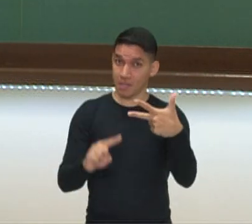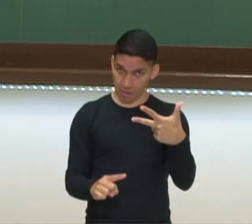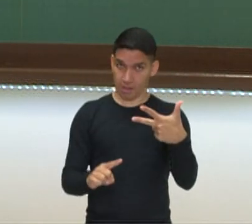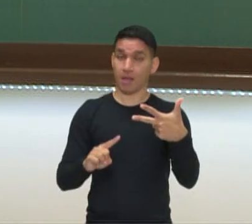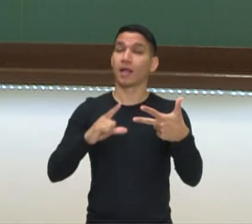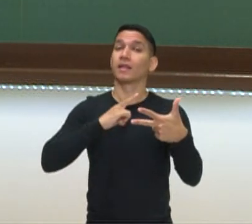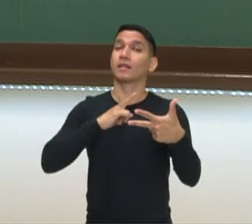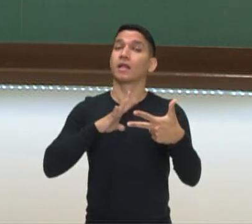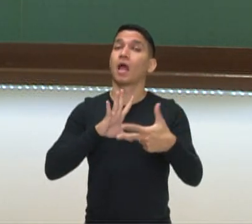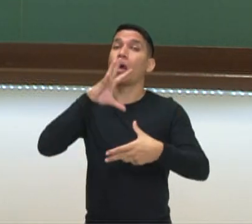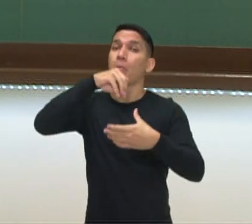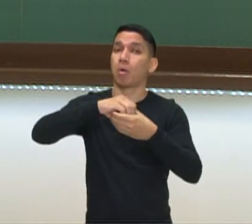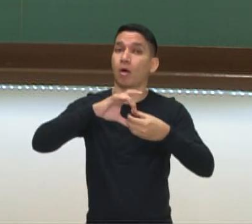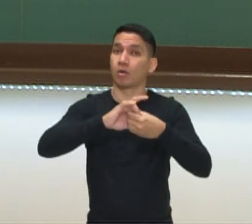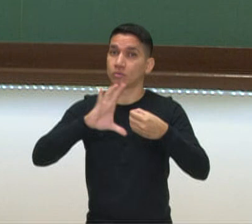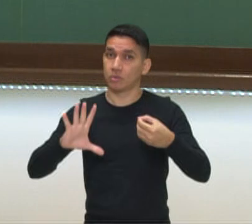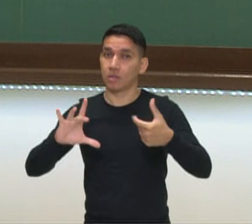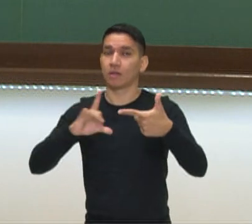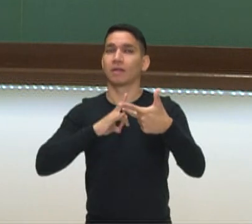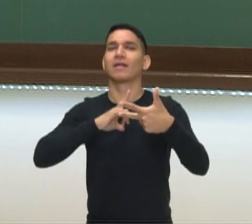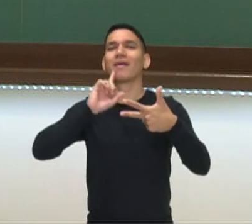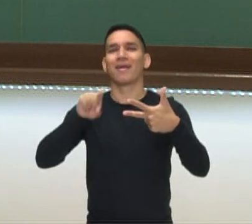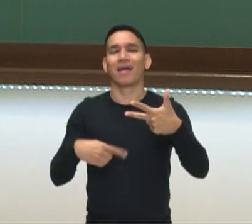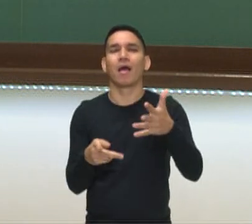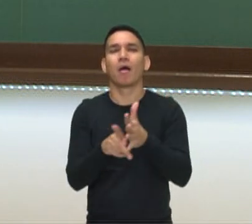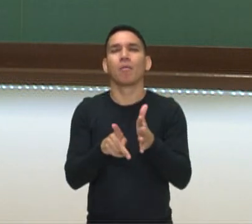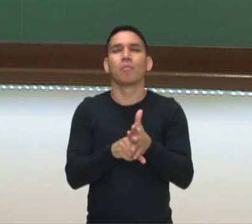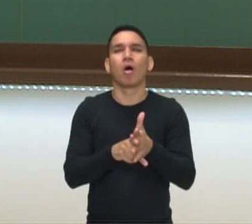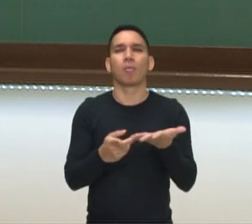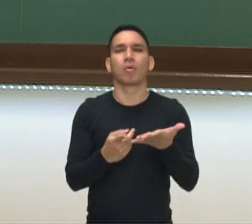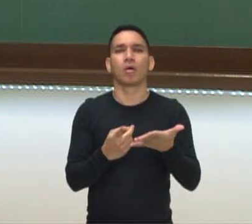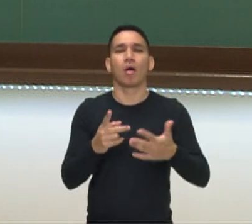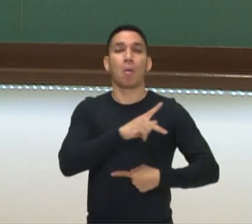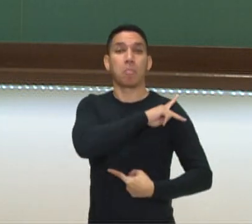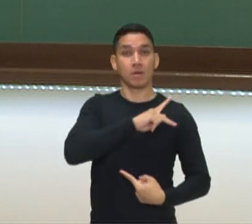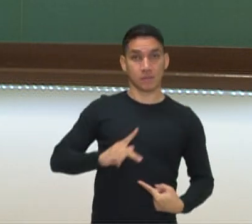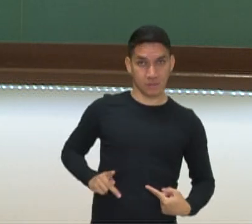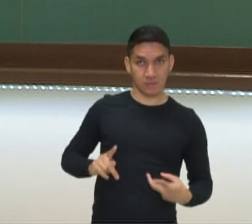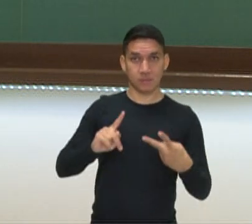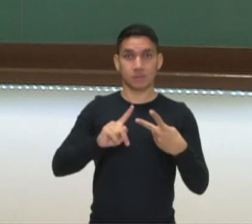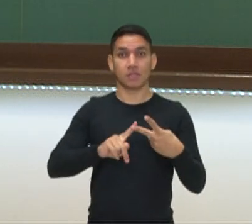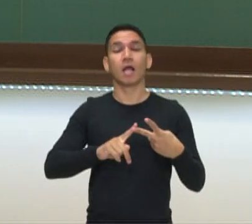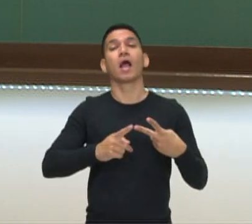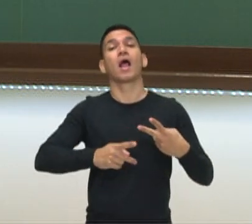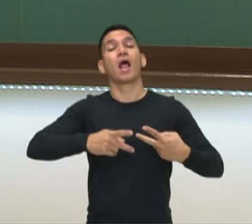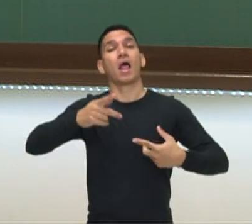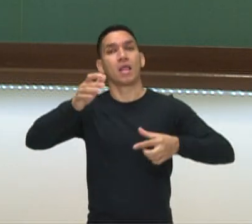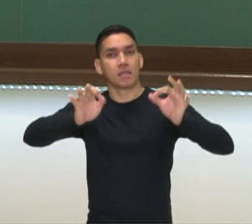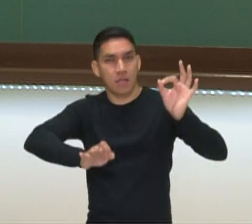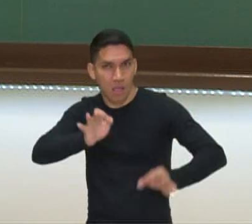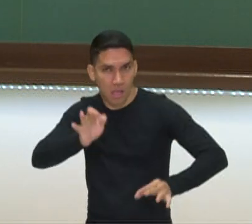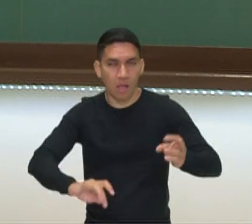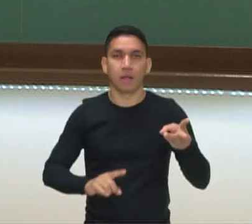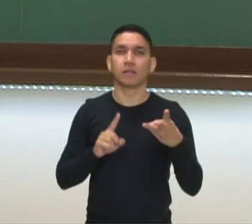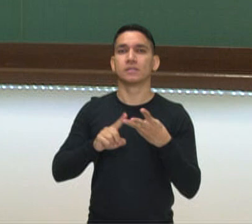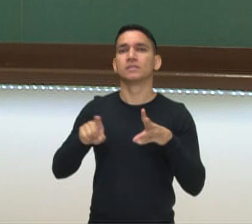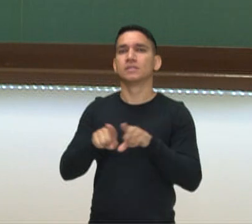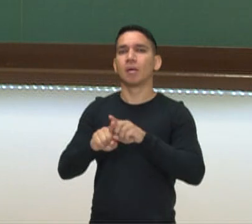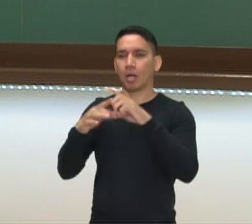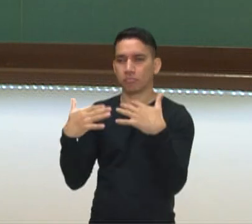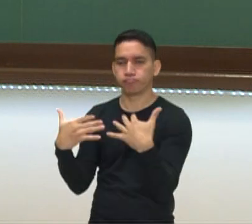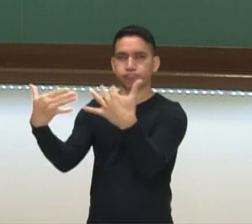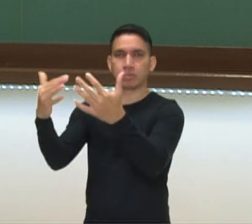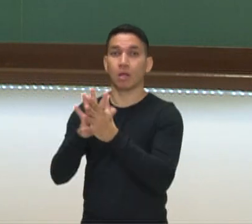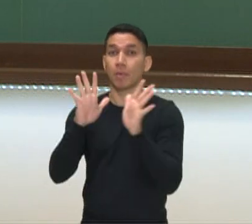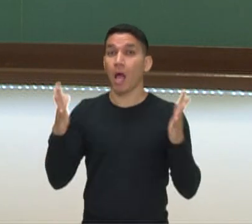de uma democracia, o executivo, o legislativo e o judiciário. No absolutismo, esses três poderes se